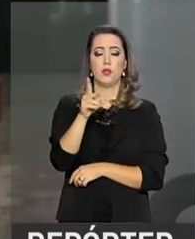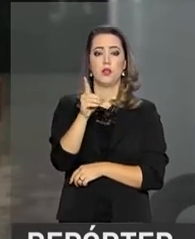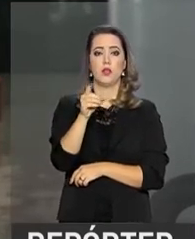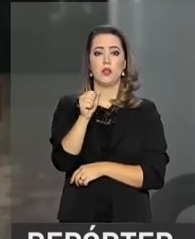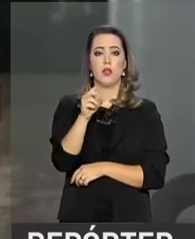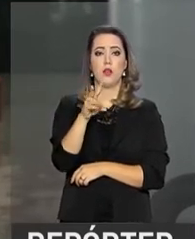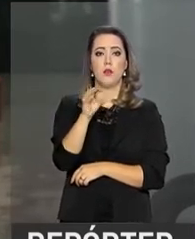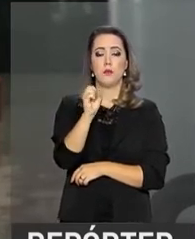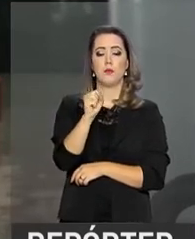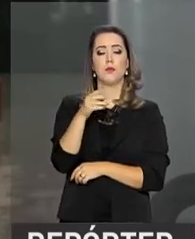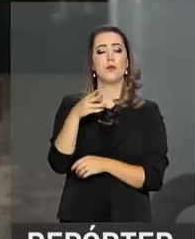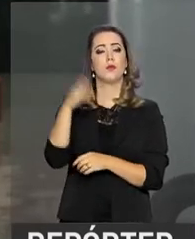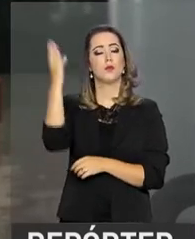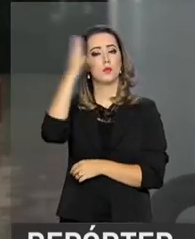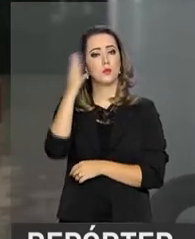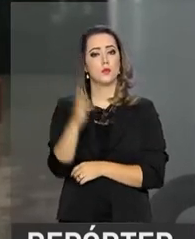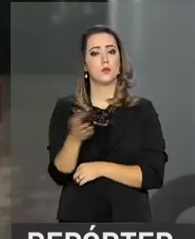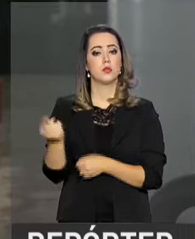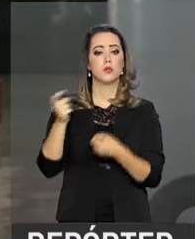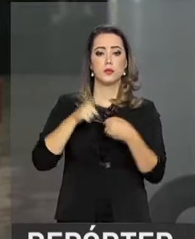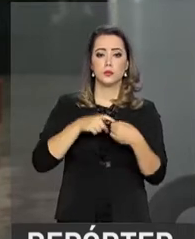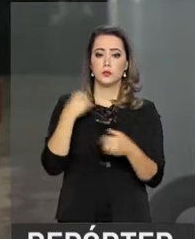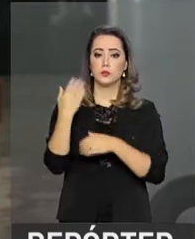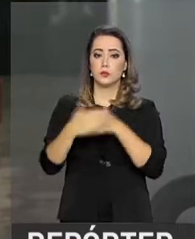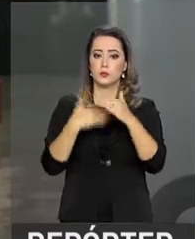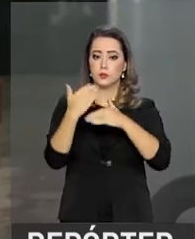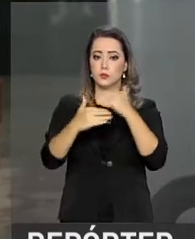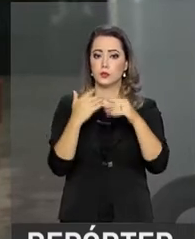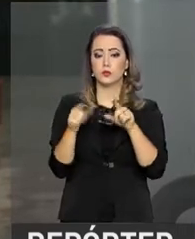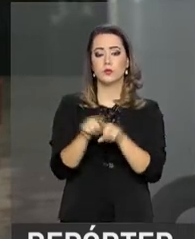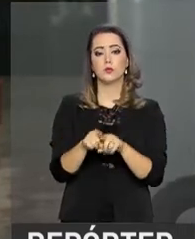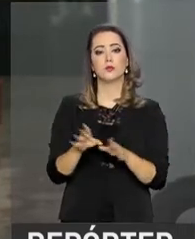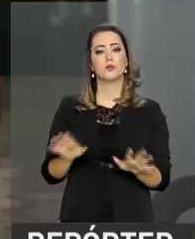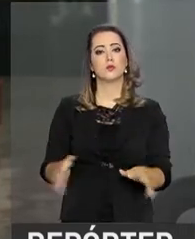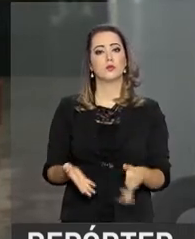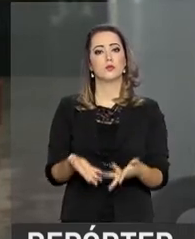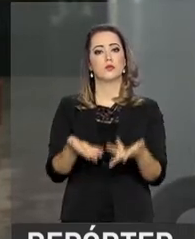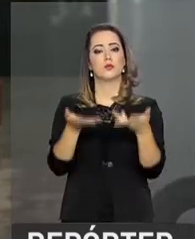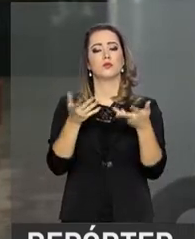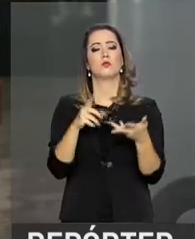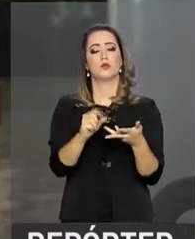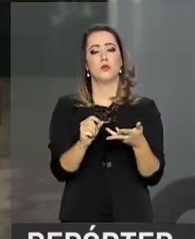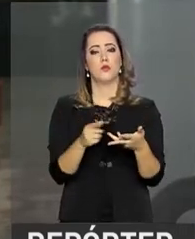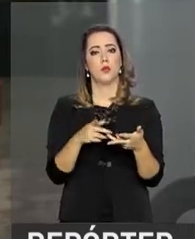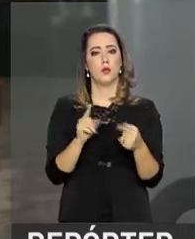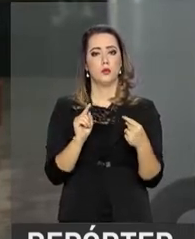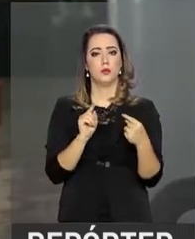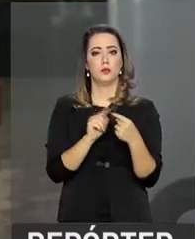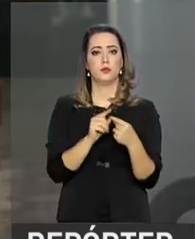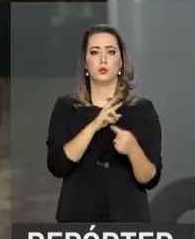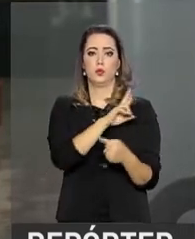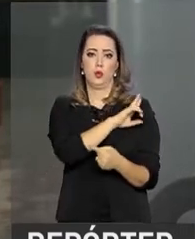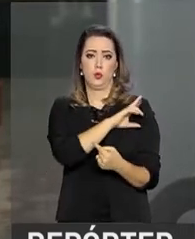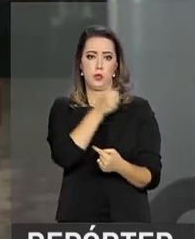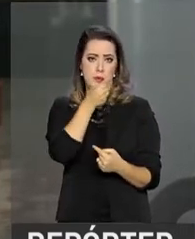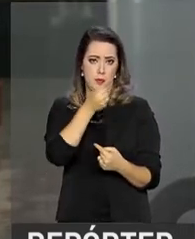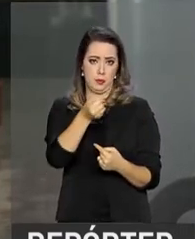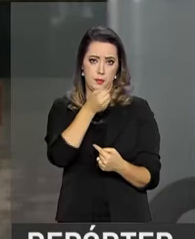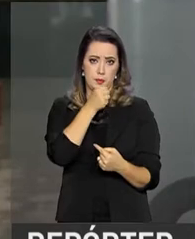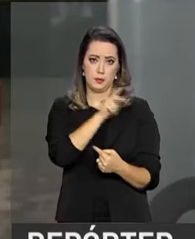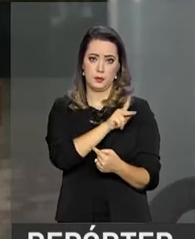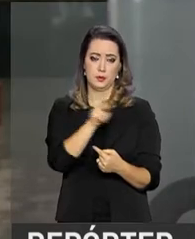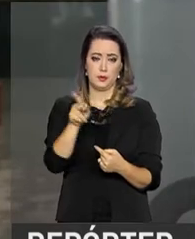mensagem de que o brasil retomou o crescimento ea prosperidade ainda de acordo com parole ela além de